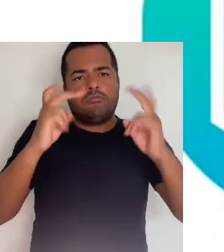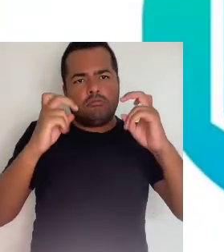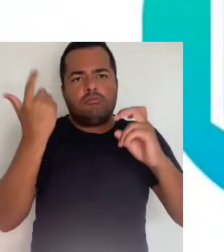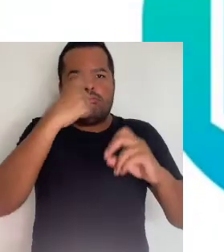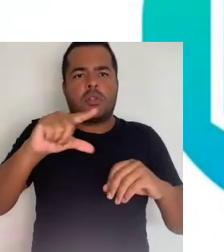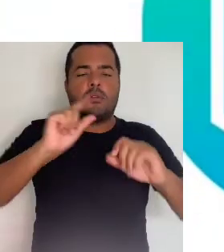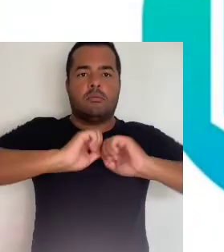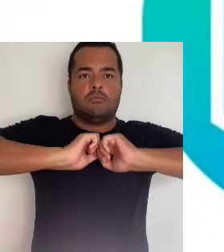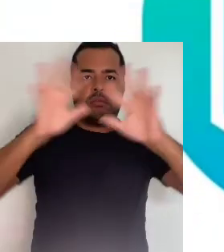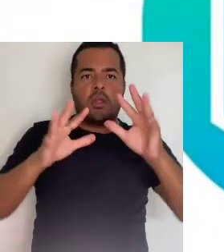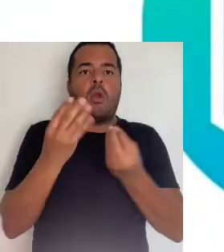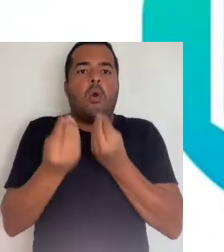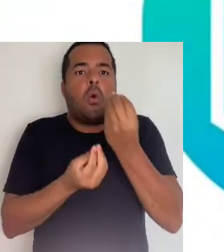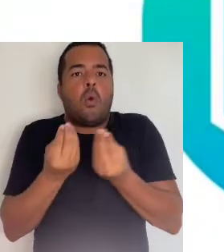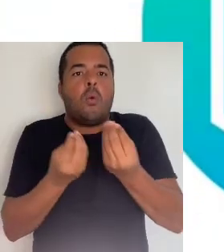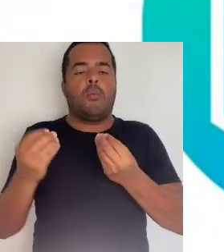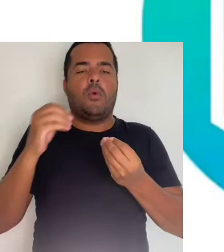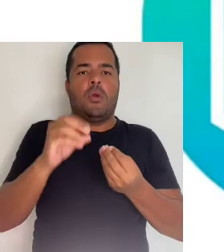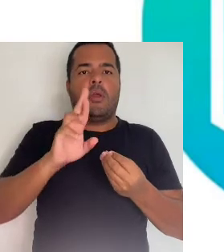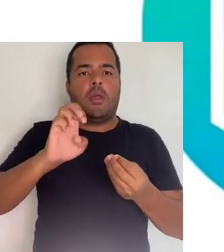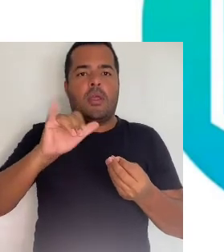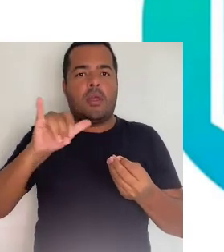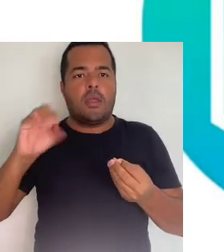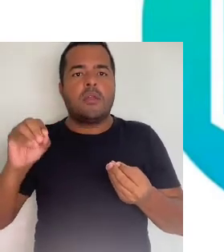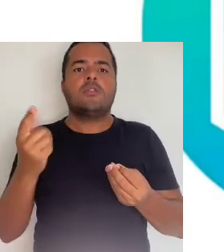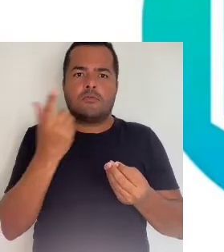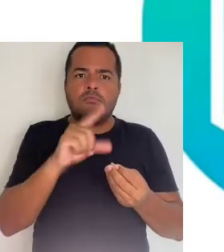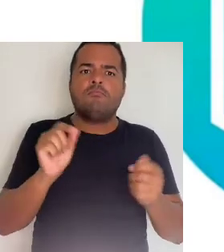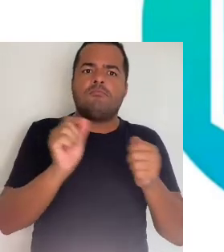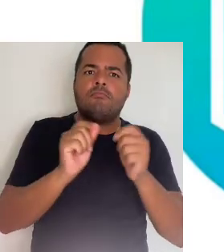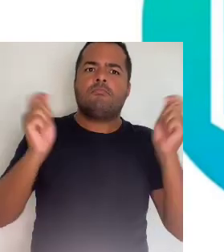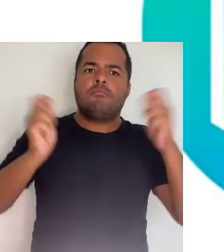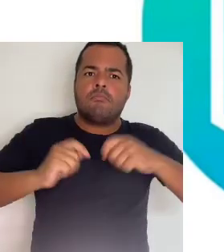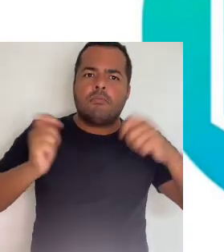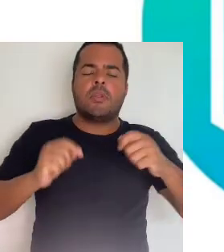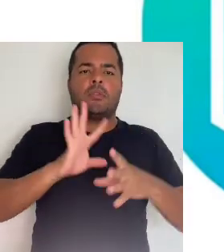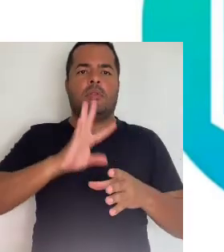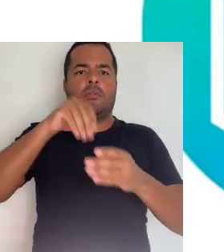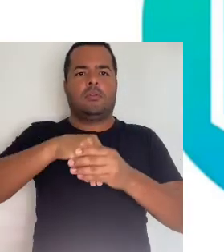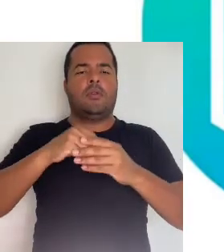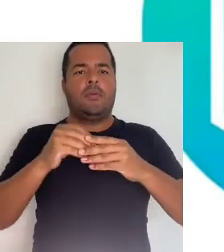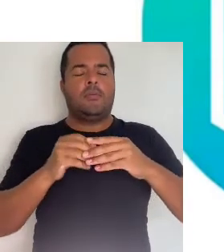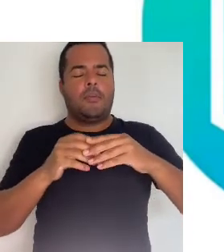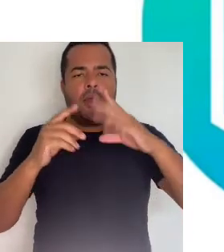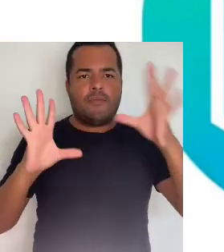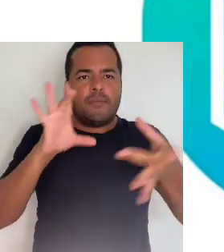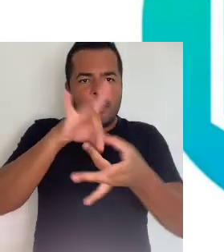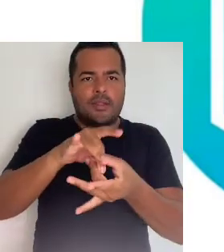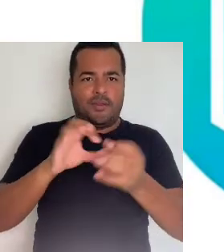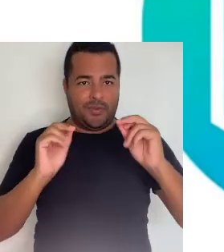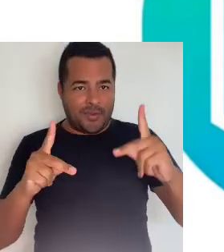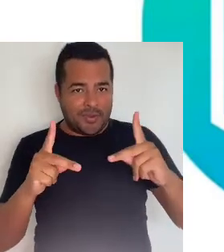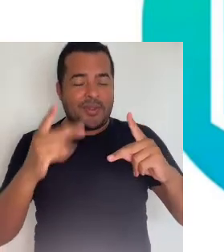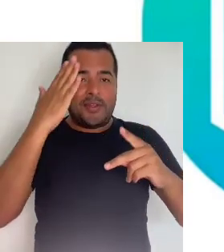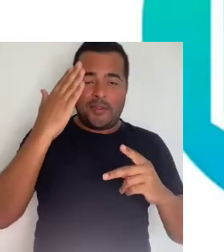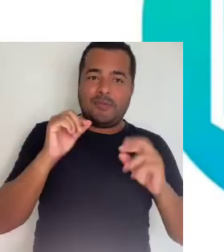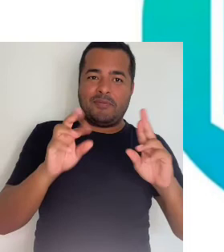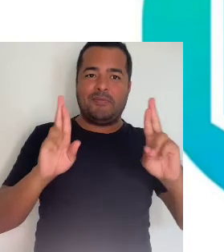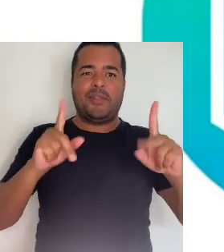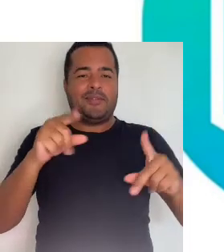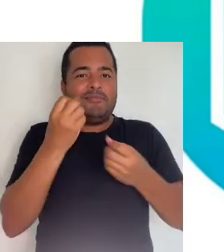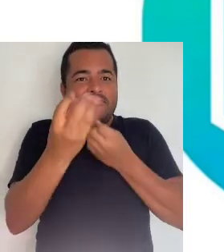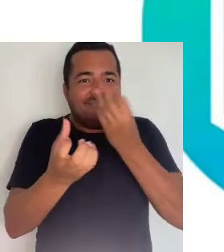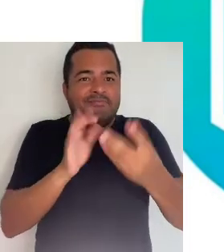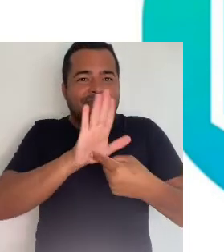Isso aí, dentro dessa possibilidade, a gente consegue compreender como essas reações de eliminação, elas se comportam dentro dos seus mecanismos, tá